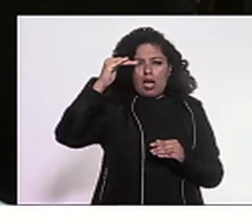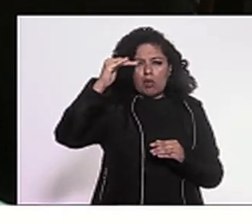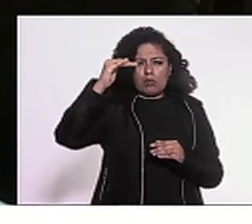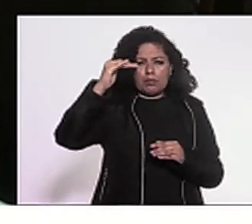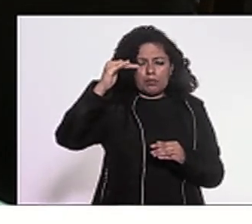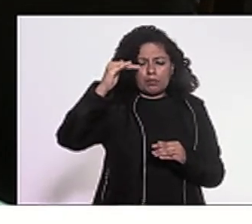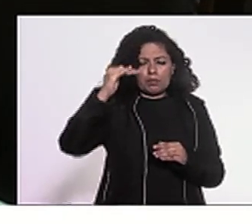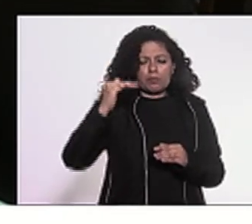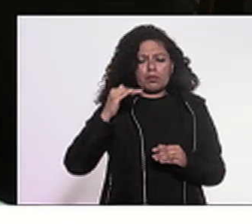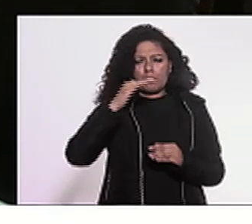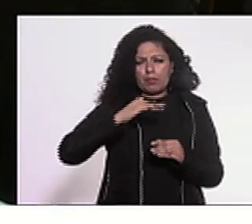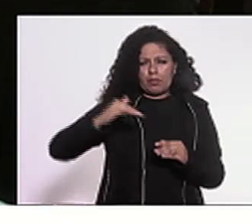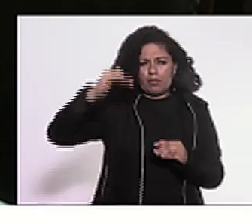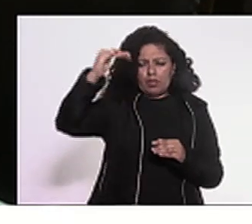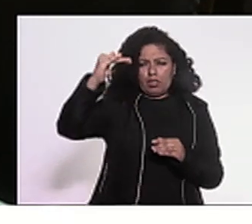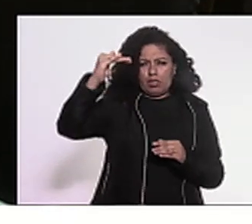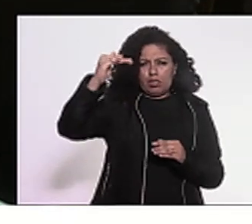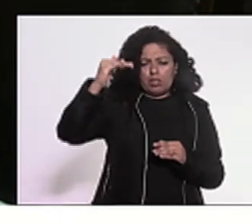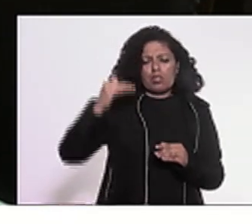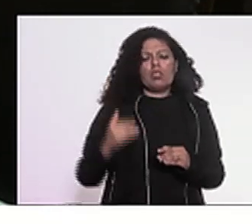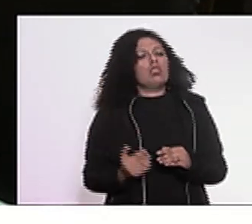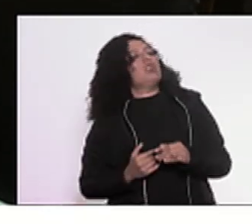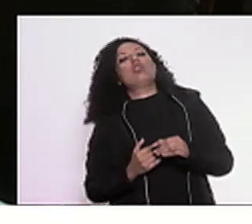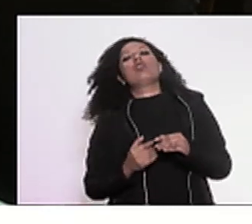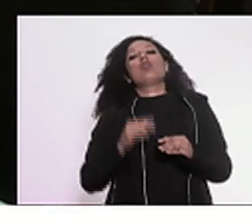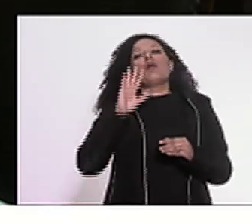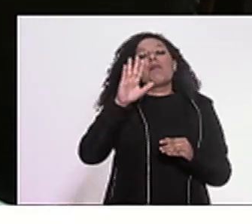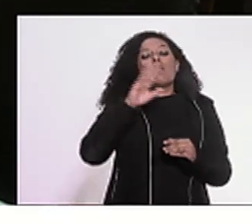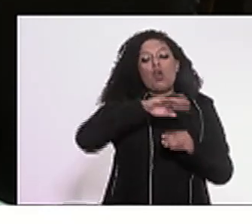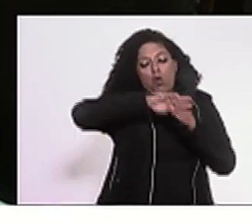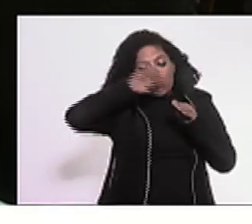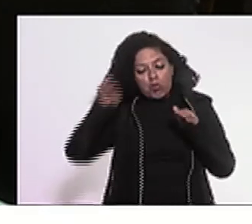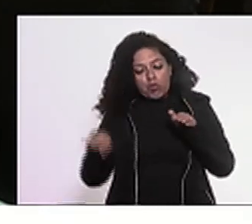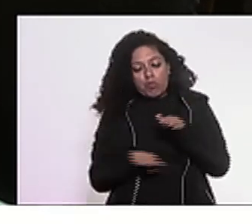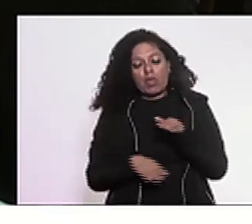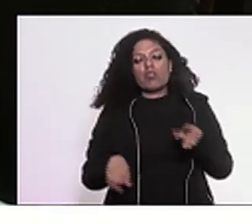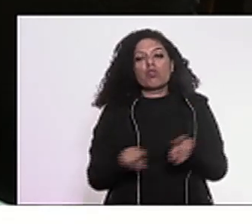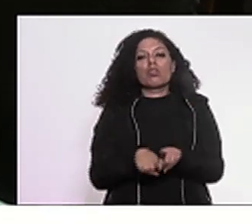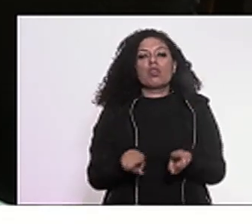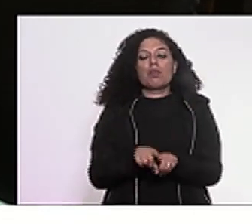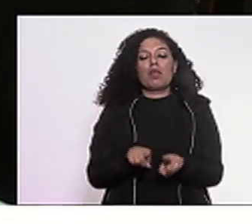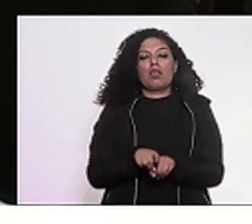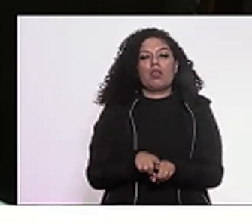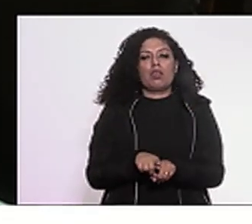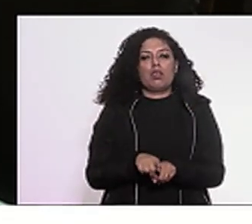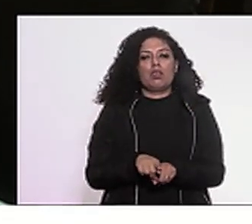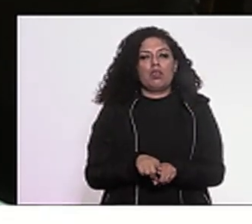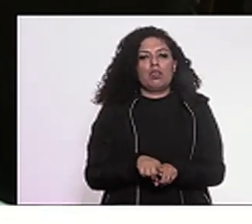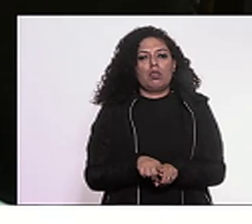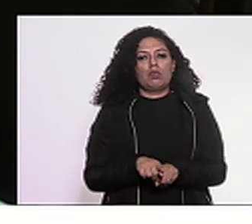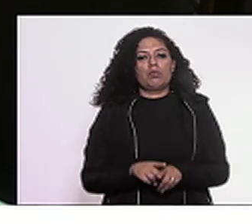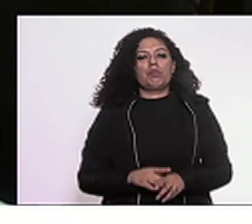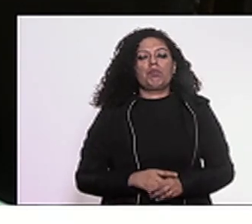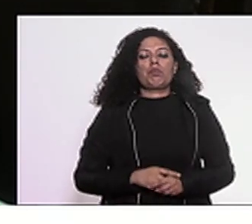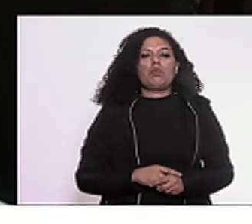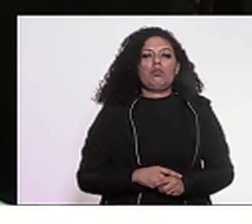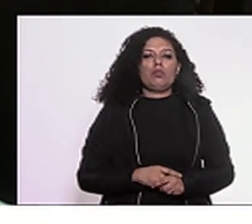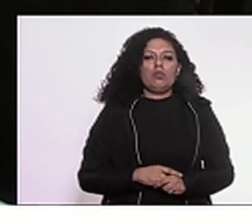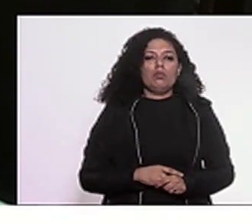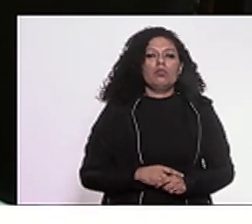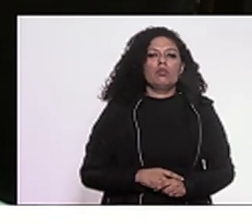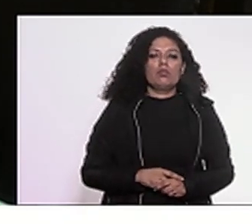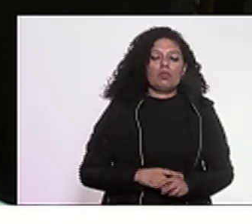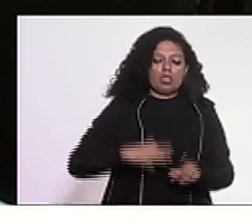hierarquia daquele que está subordinado à hierarquia superior para com o próprio superior. Então,